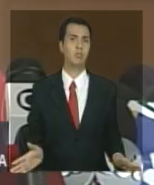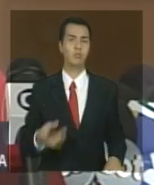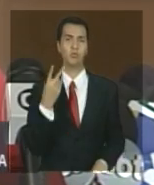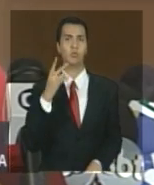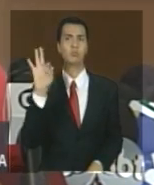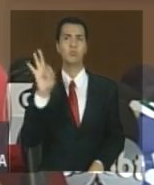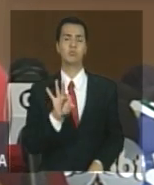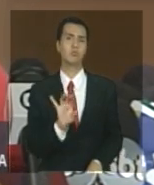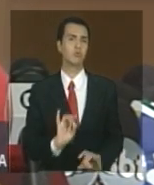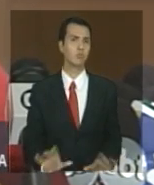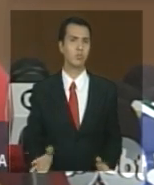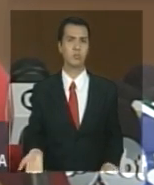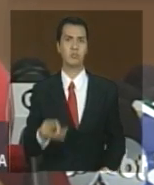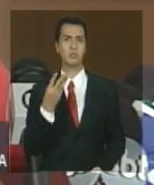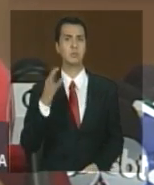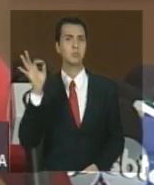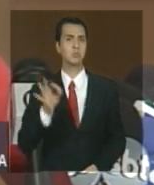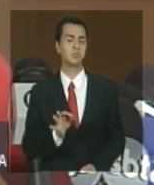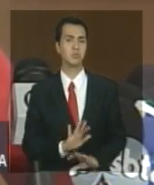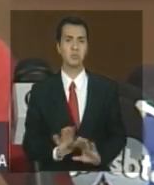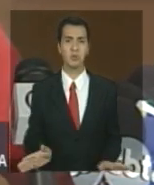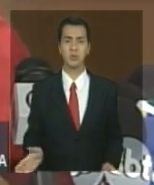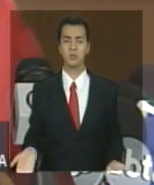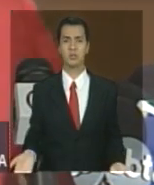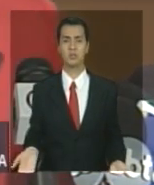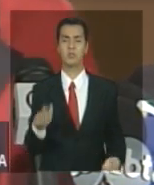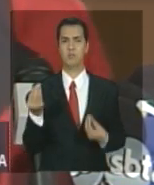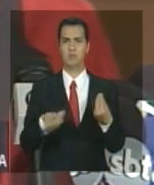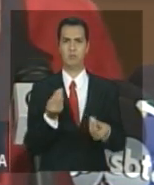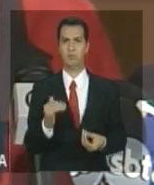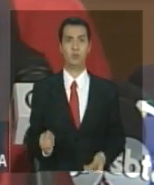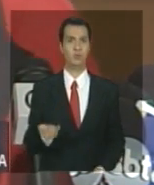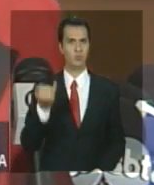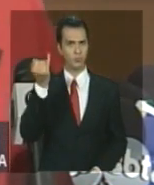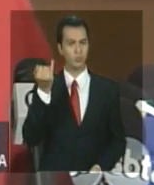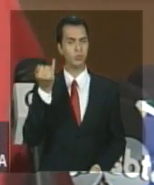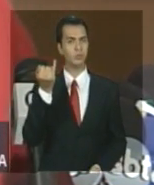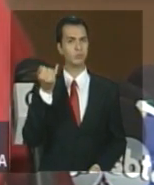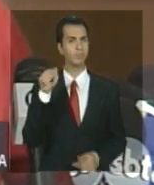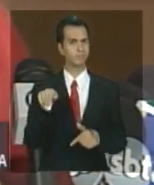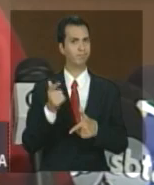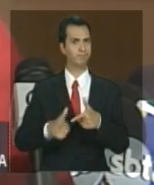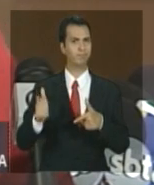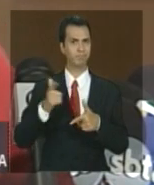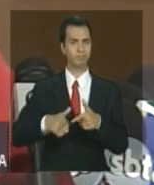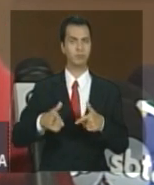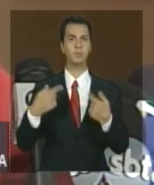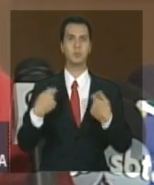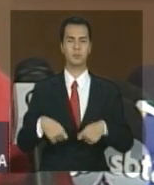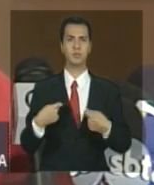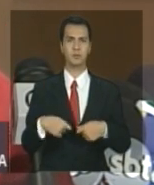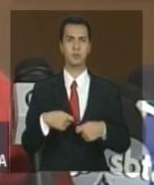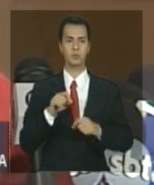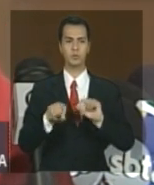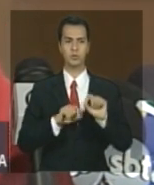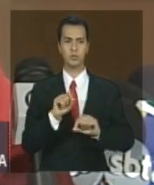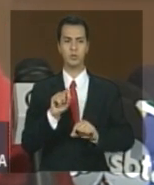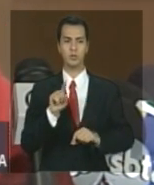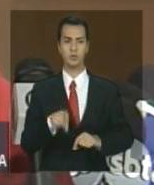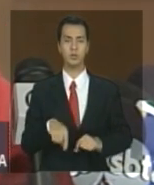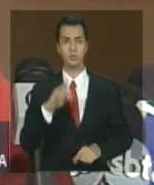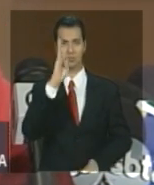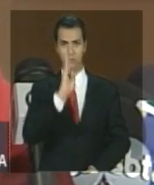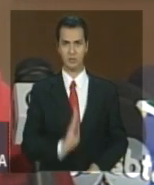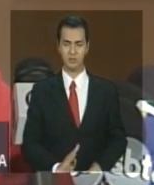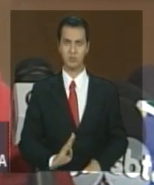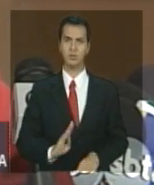2%, 3%. Então, a questão dos juros é uma questão também de reequilíbrio das condições no